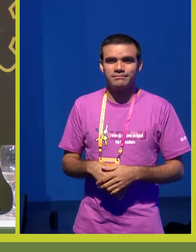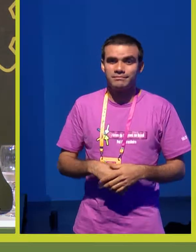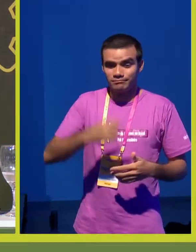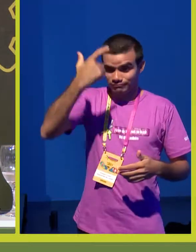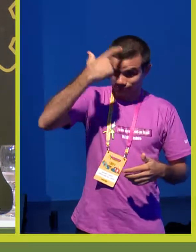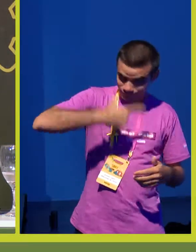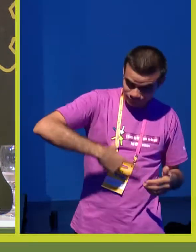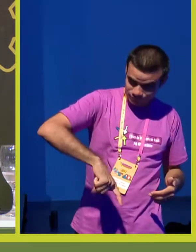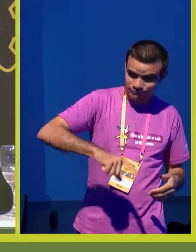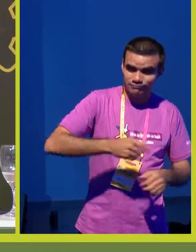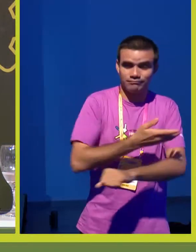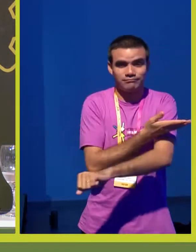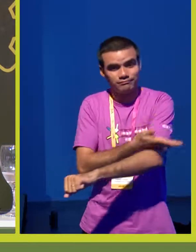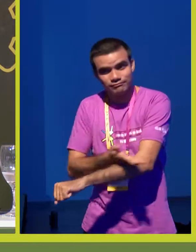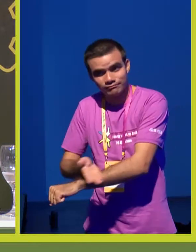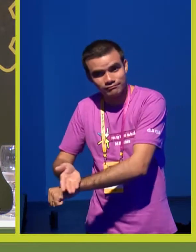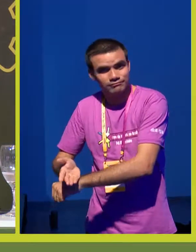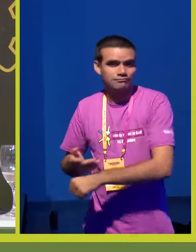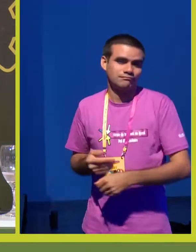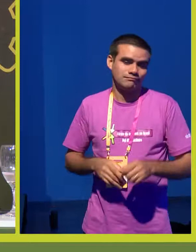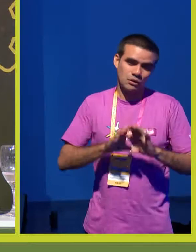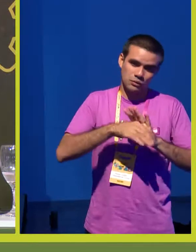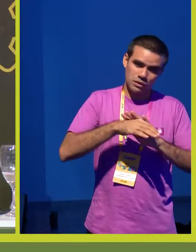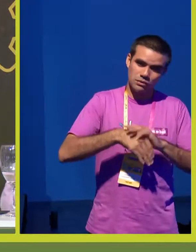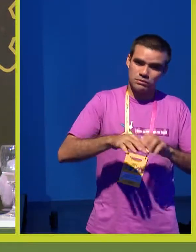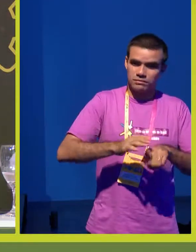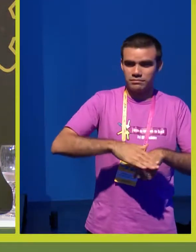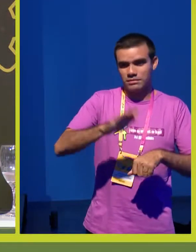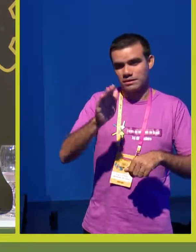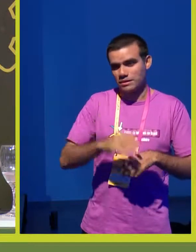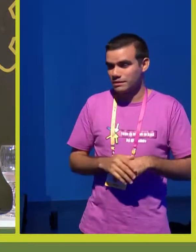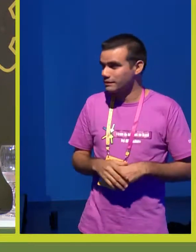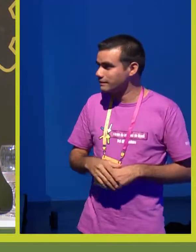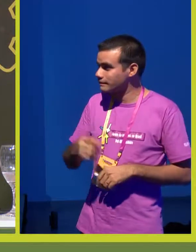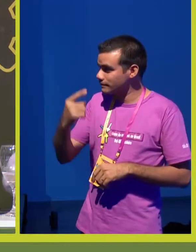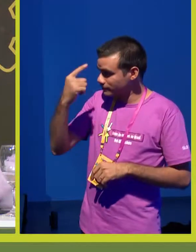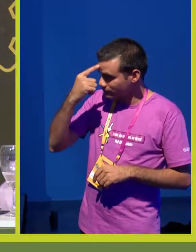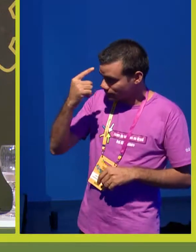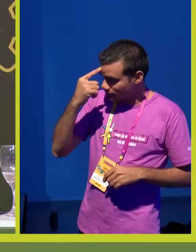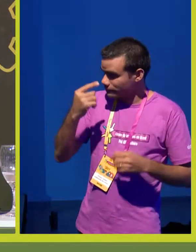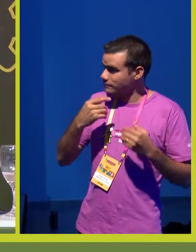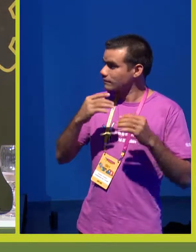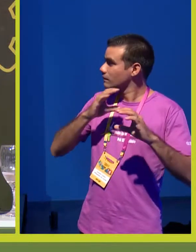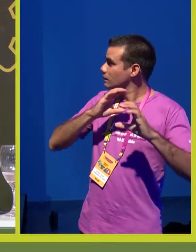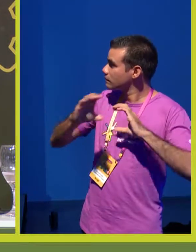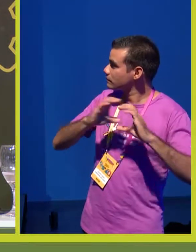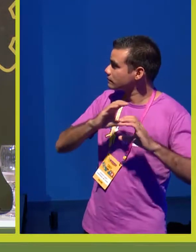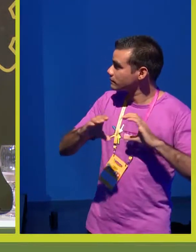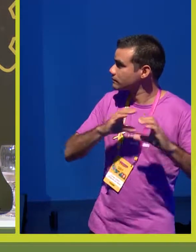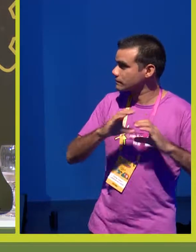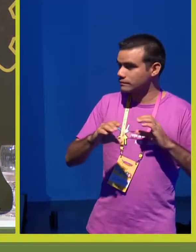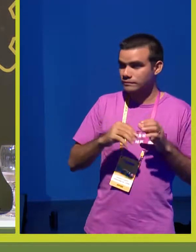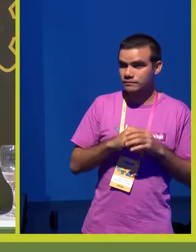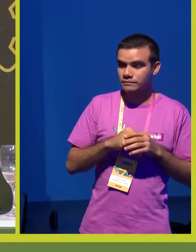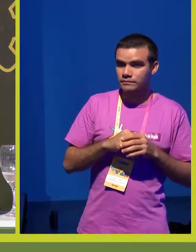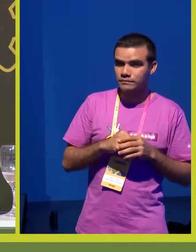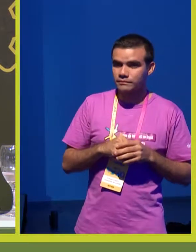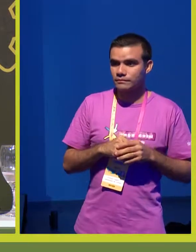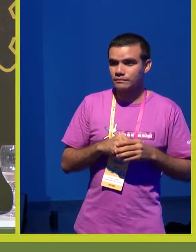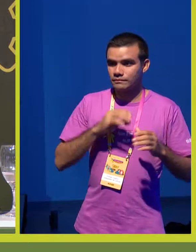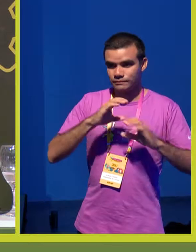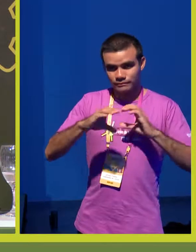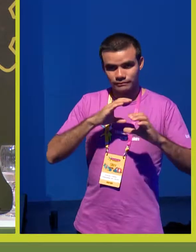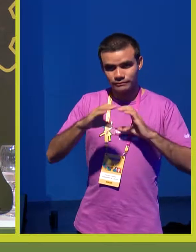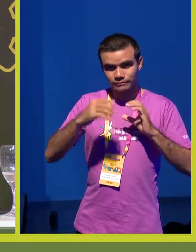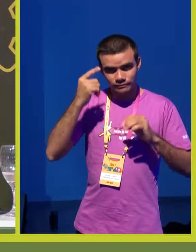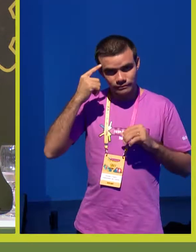nós, às vezes até mais do que o conteúdo em si. Pensando na comunicação telefônica, um exemplo que a gente sempre dá